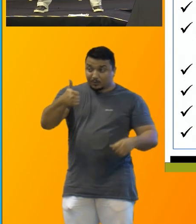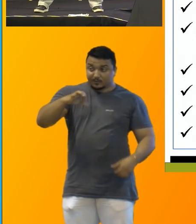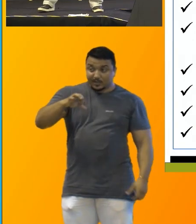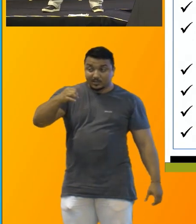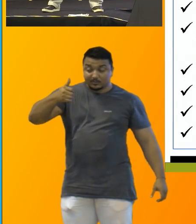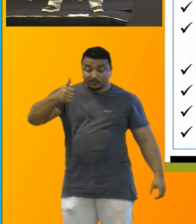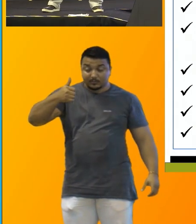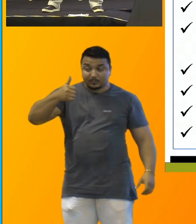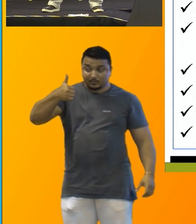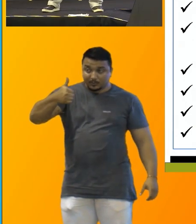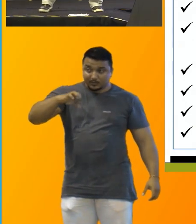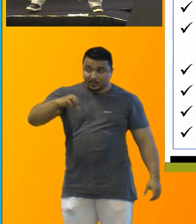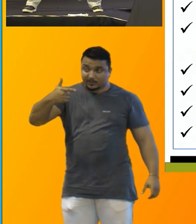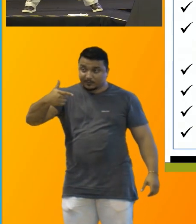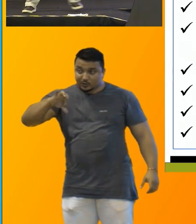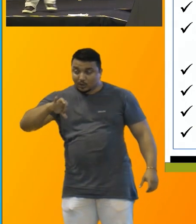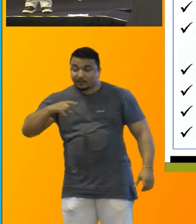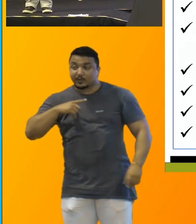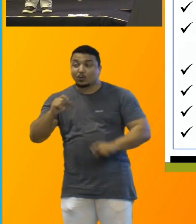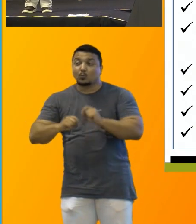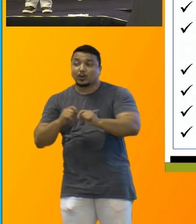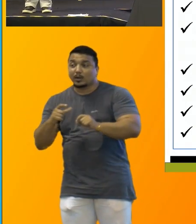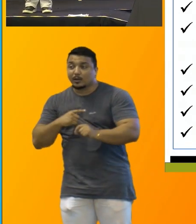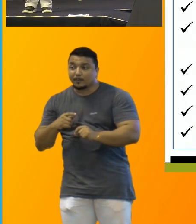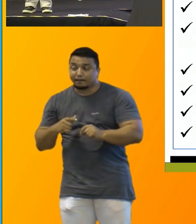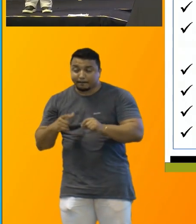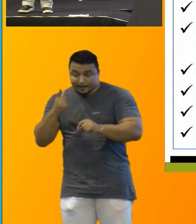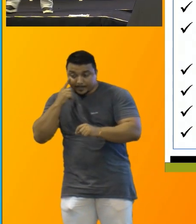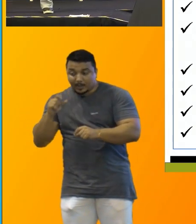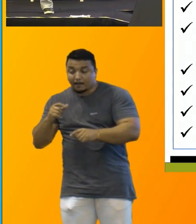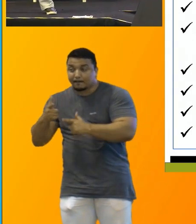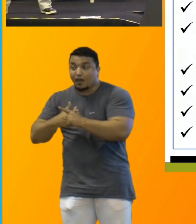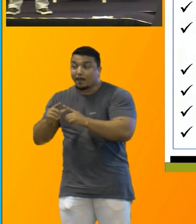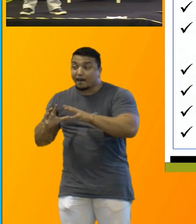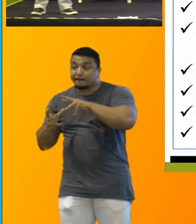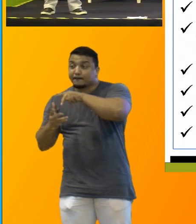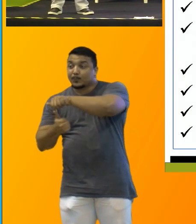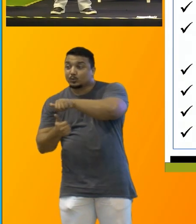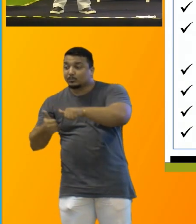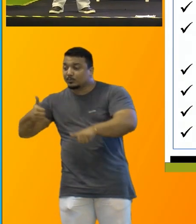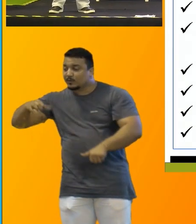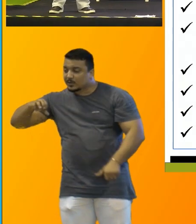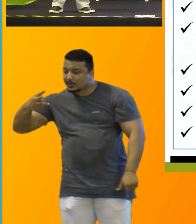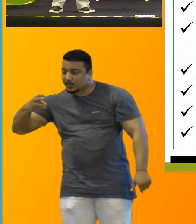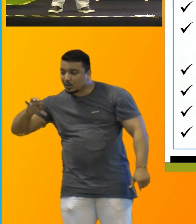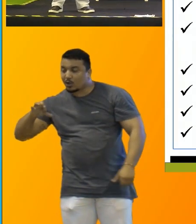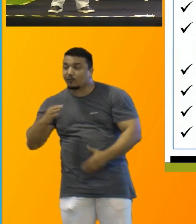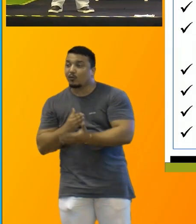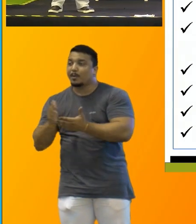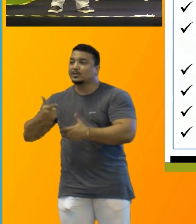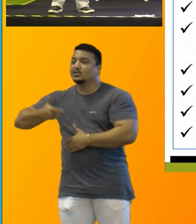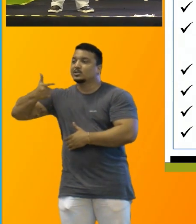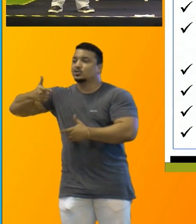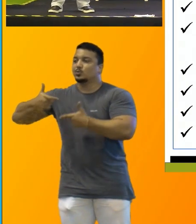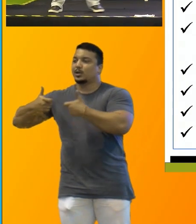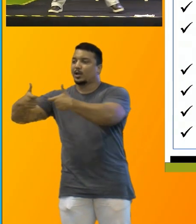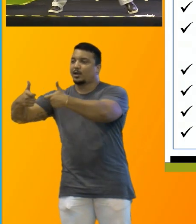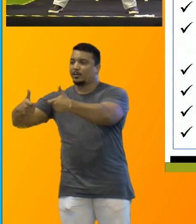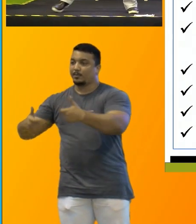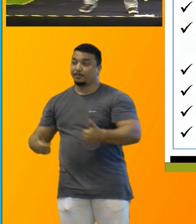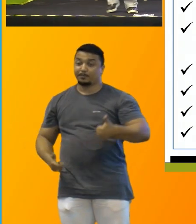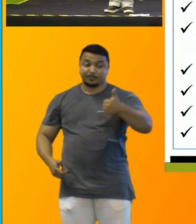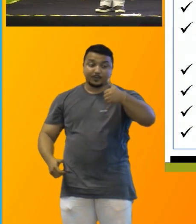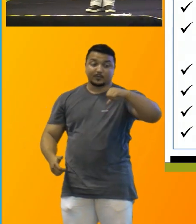coincidência, 19, Tratado de Versalhes, 29, a crise mundial, 39, a Segunda Guerra. Vamos de novo?